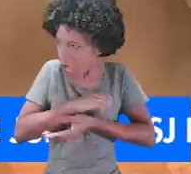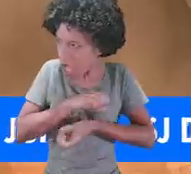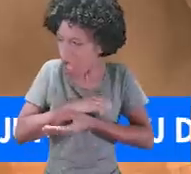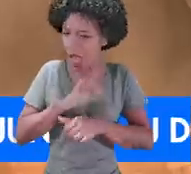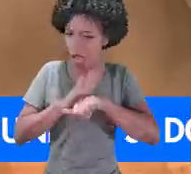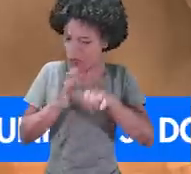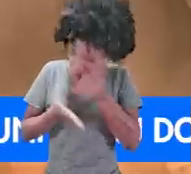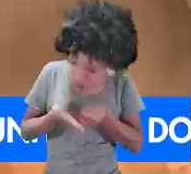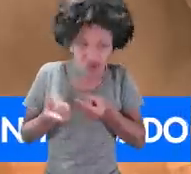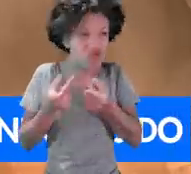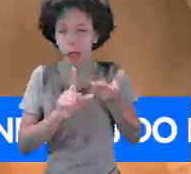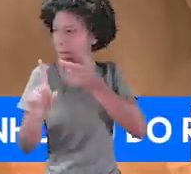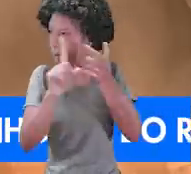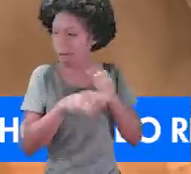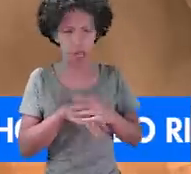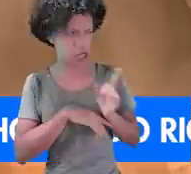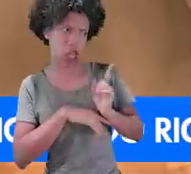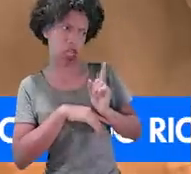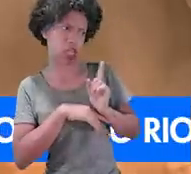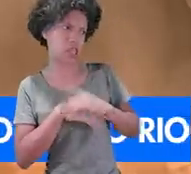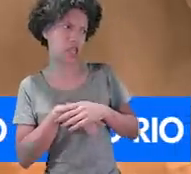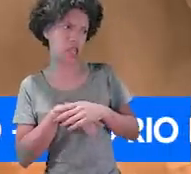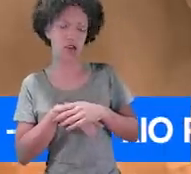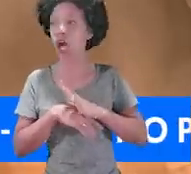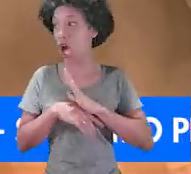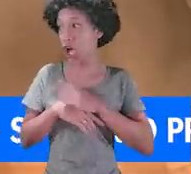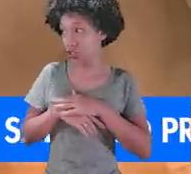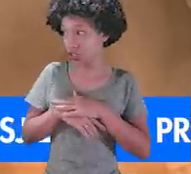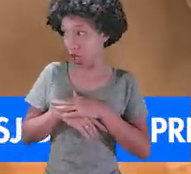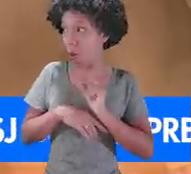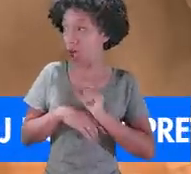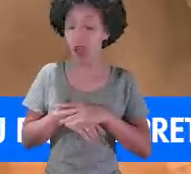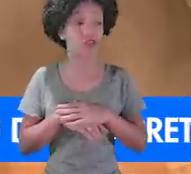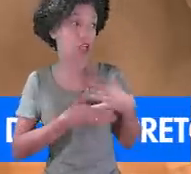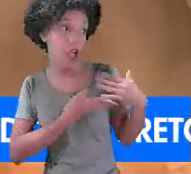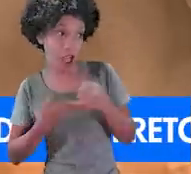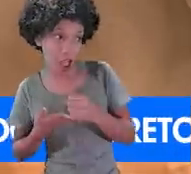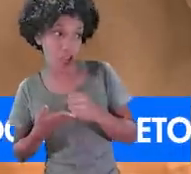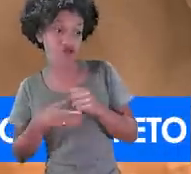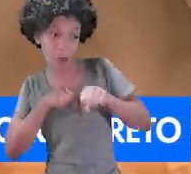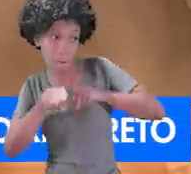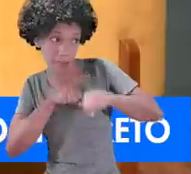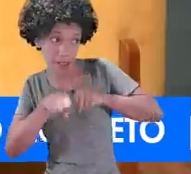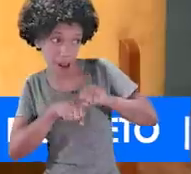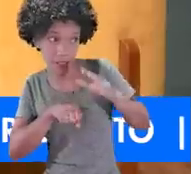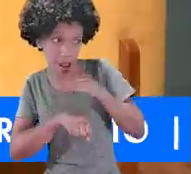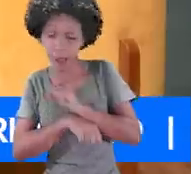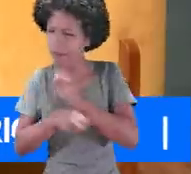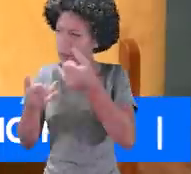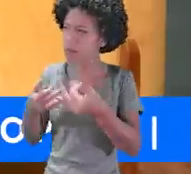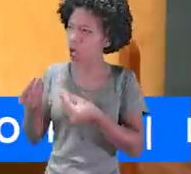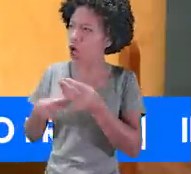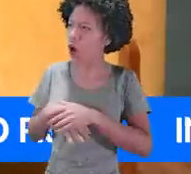gente? Não, nunca fiz nada errado, não. Essas coisas, não. Já fiz entrega já da RAP. Já fiz entrega de bicicleta, já. Vamos falar sobre